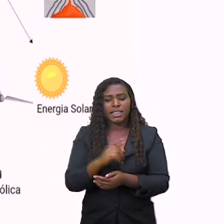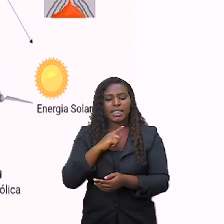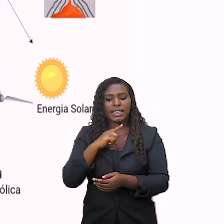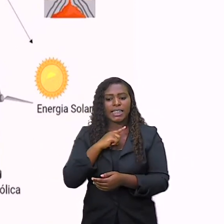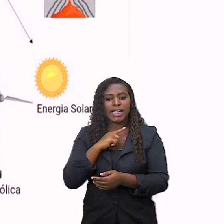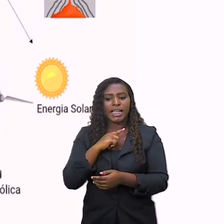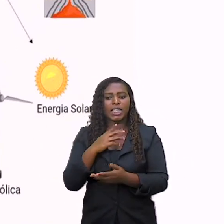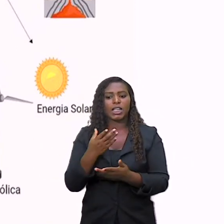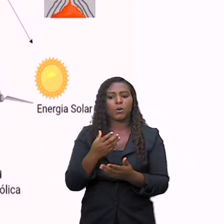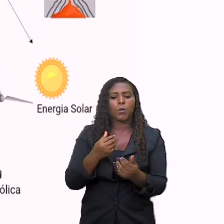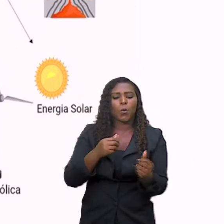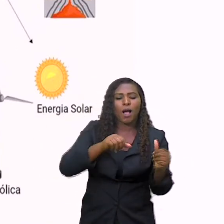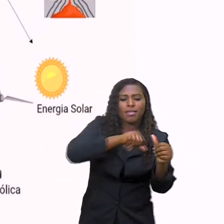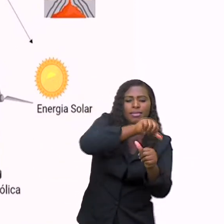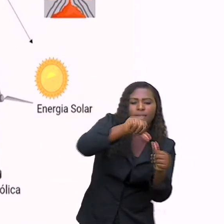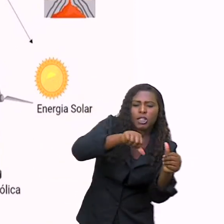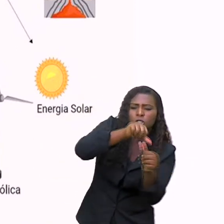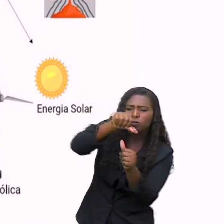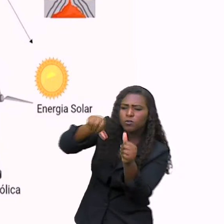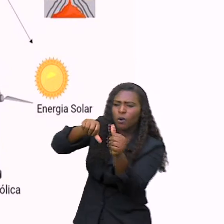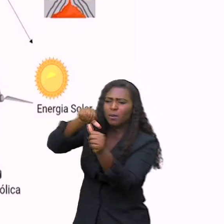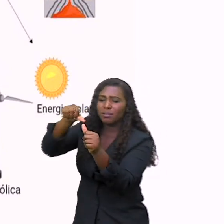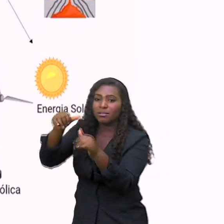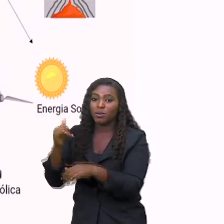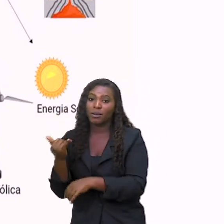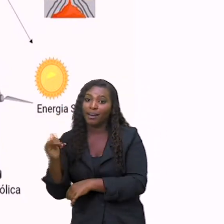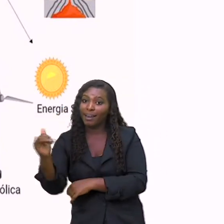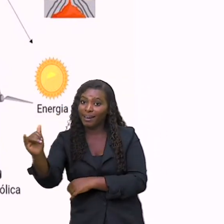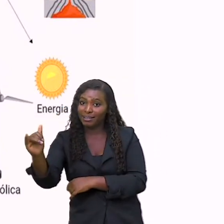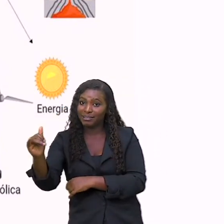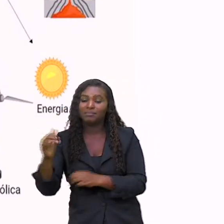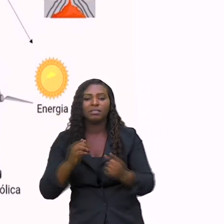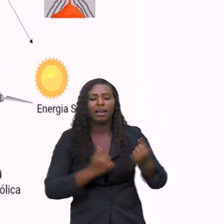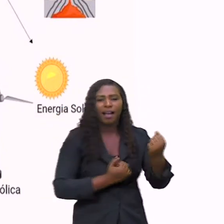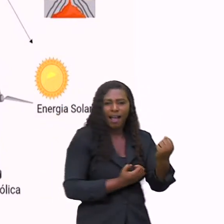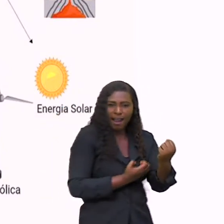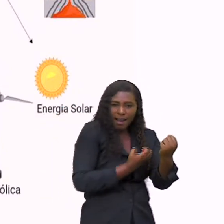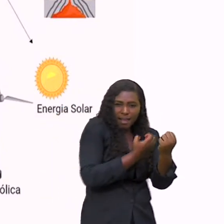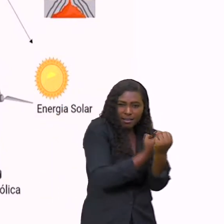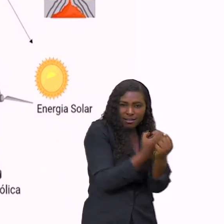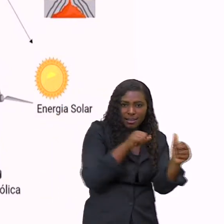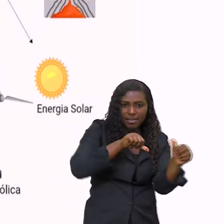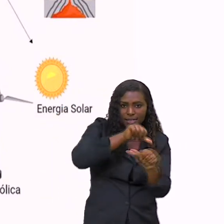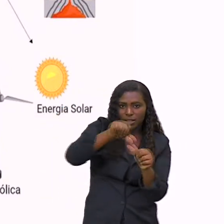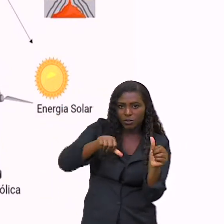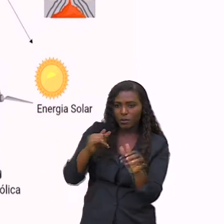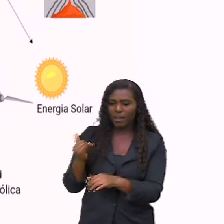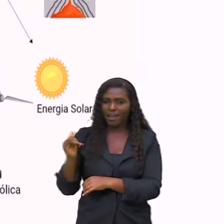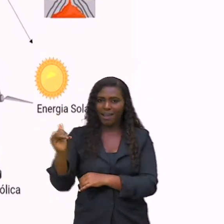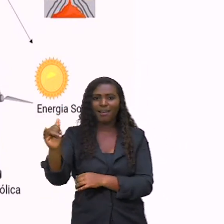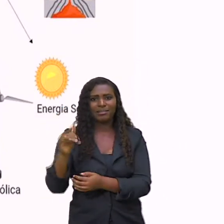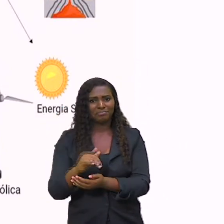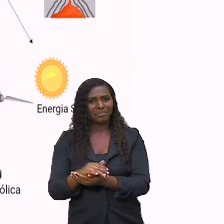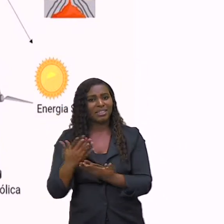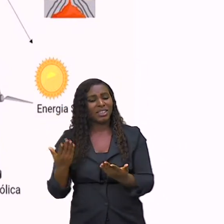aí? Então, aí nós vamos ter as medidas feitas e realizadas. De acordo